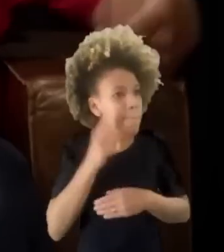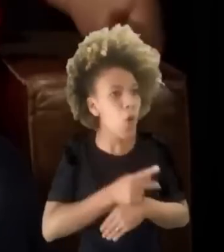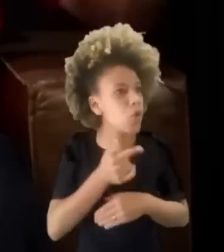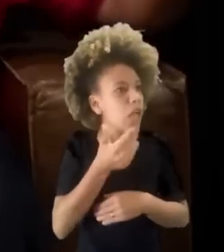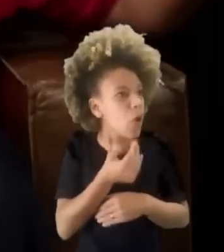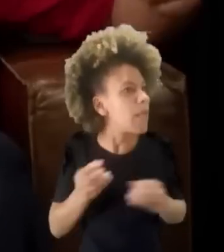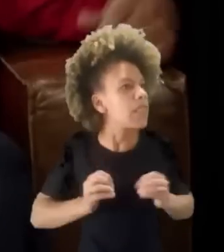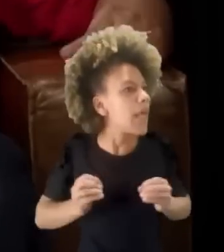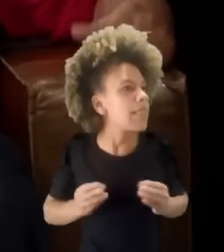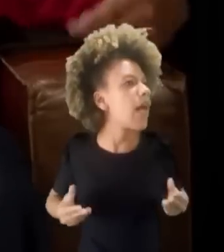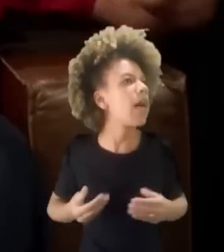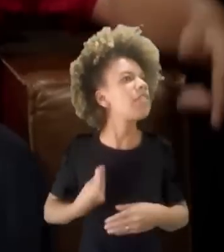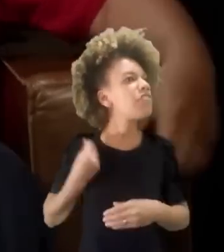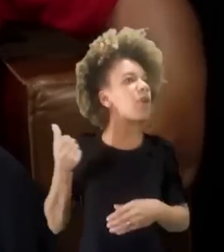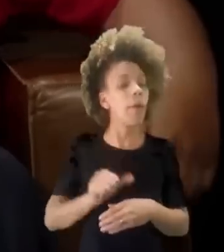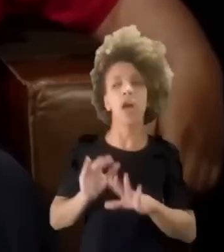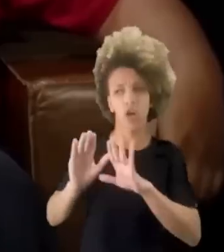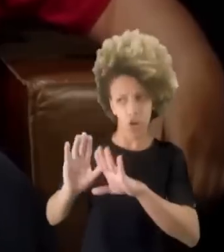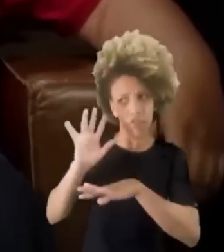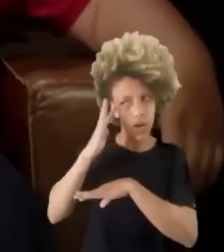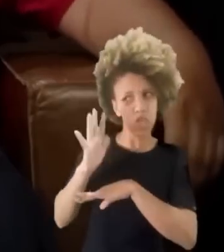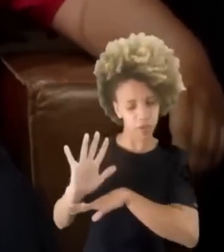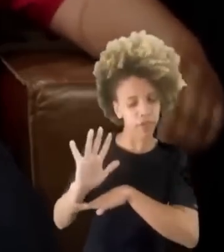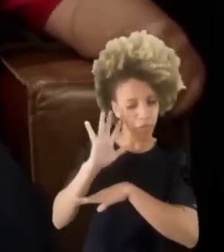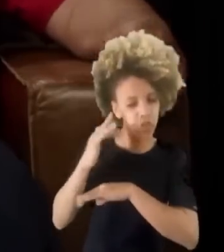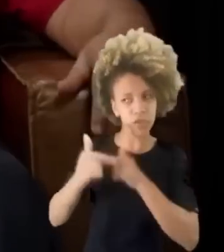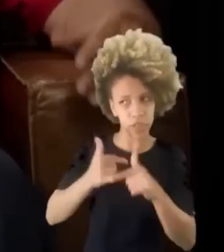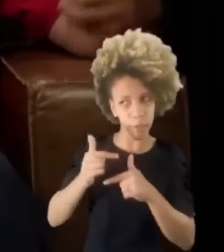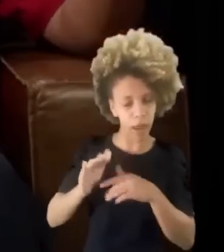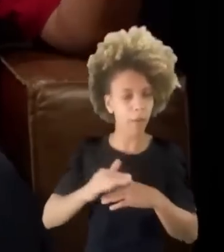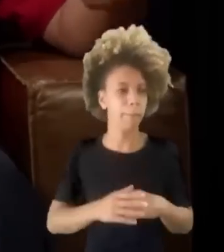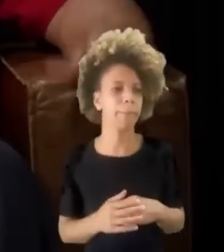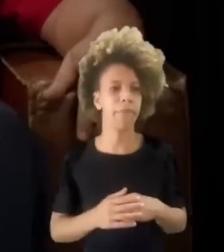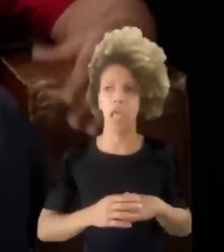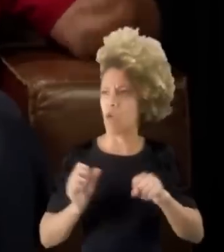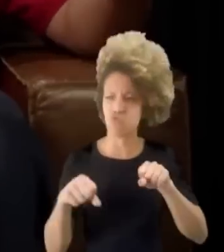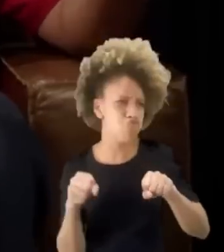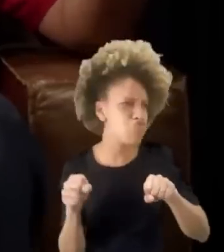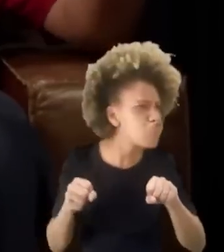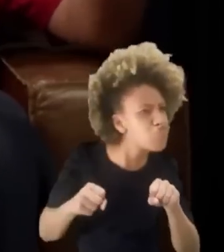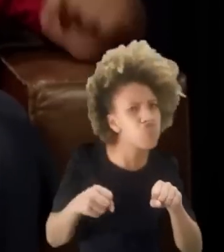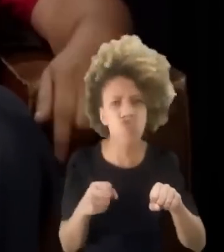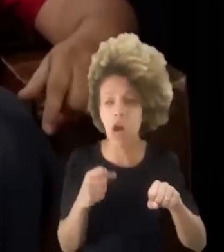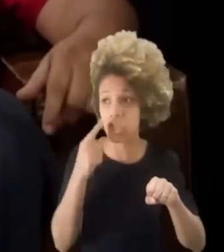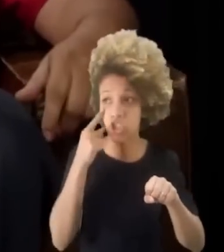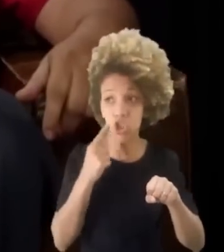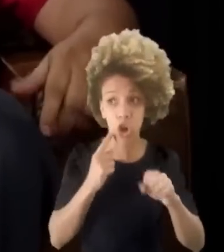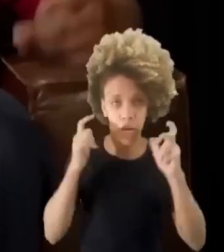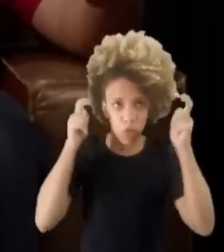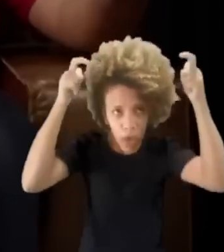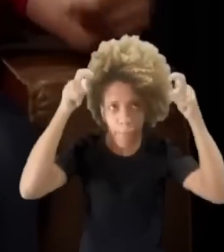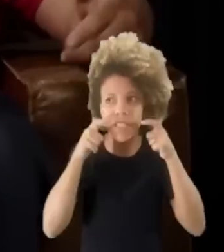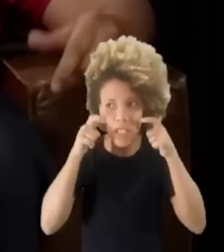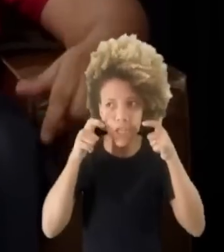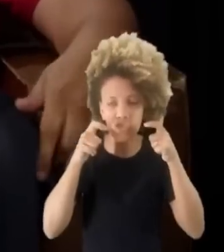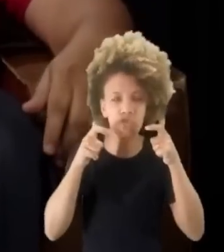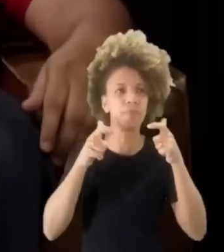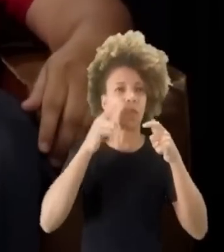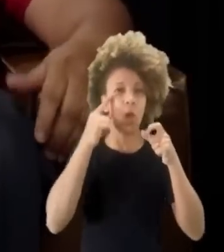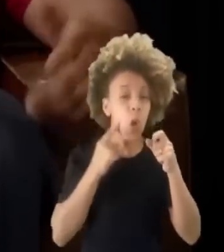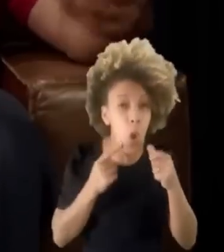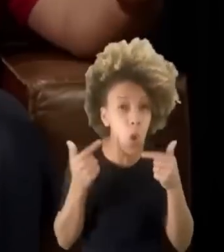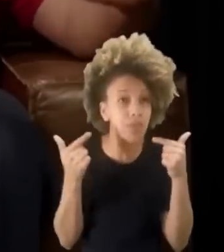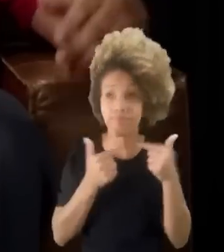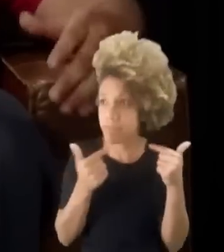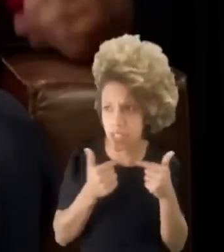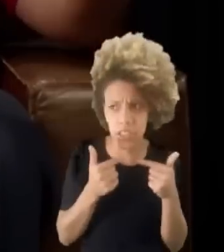mano não tem comida não tem nada a vida tá uma merda falei não mano vou resolver e mano e eu a milhão ali você chora ali Você dá risada